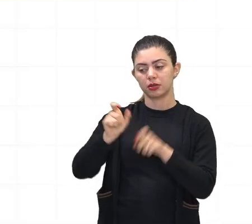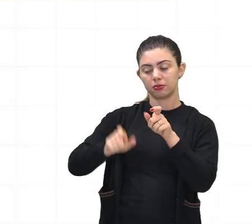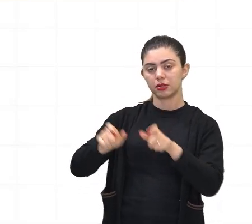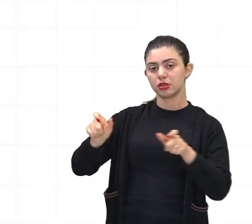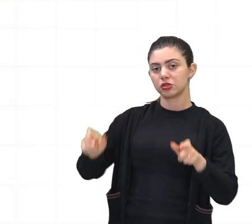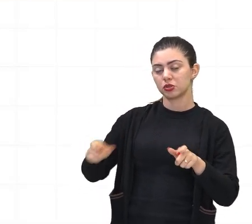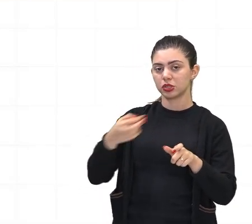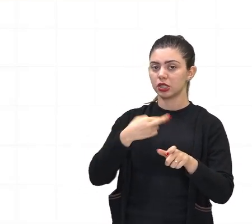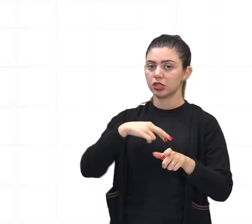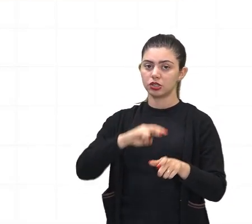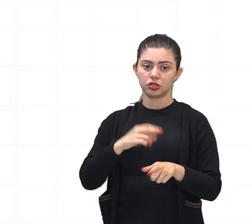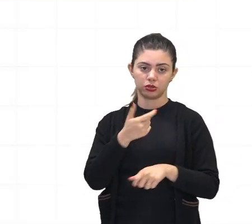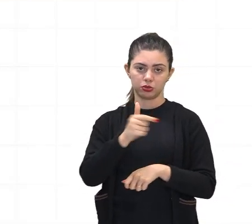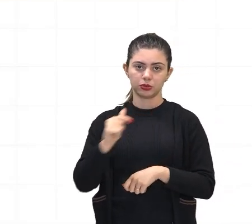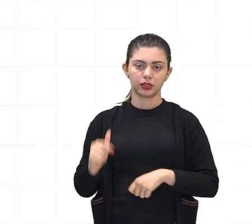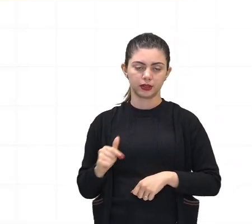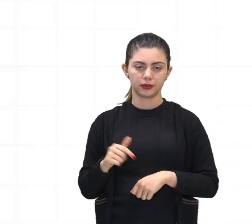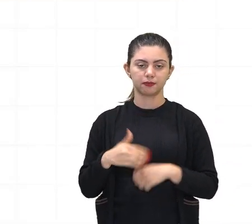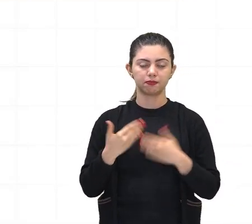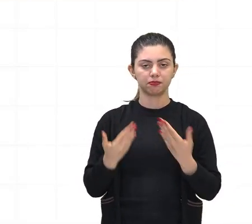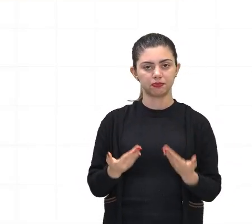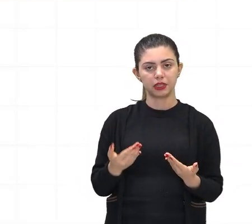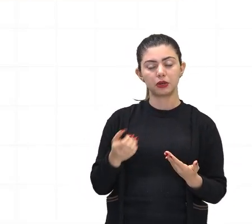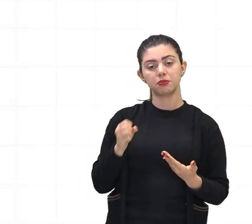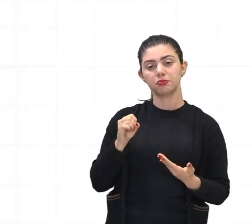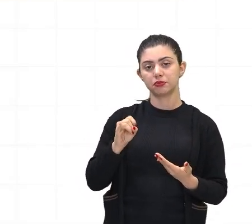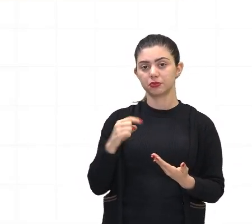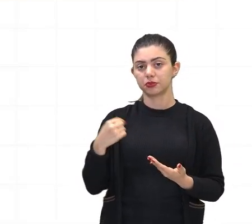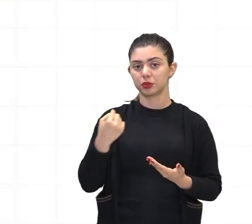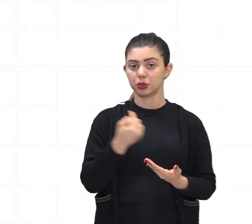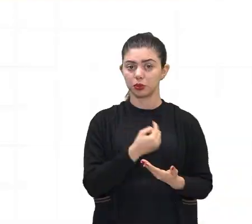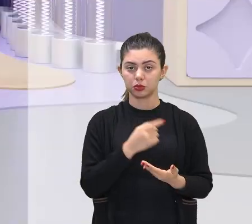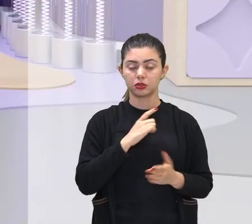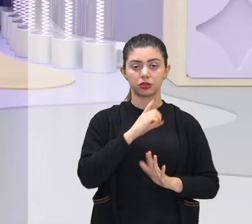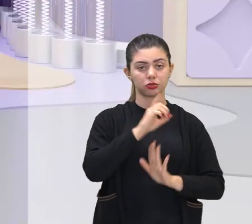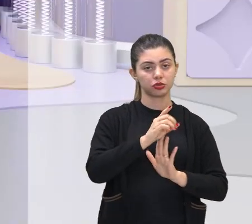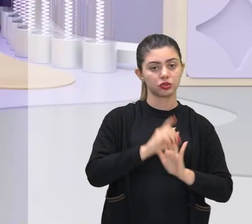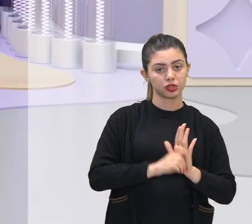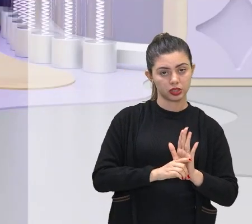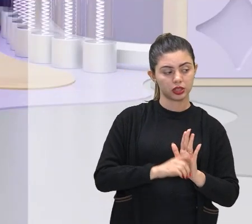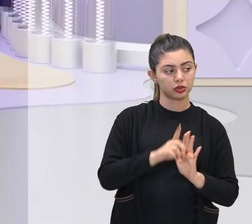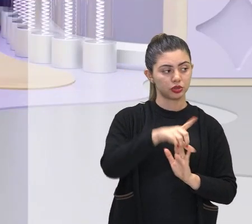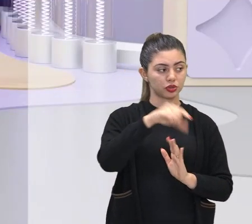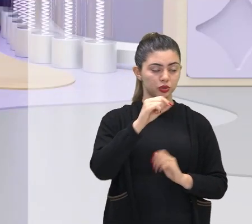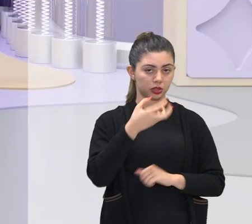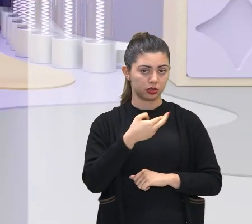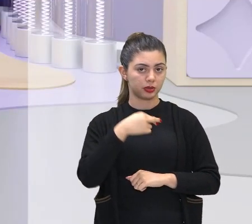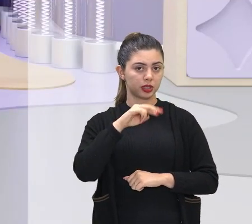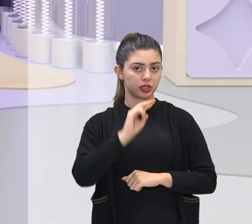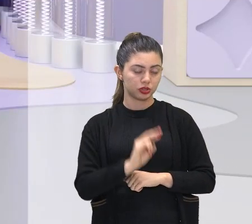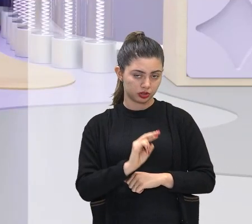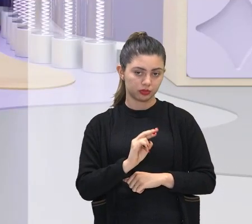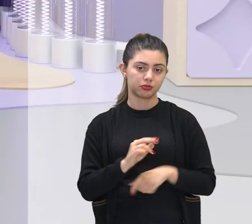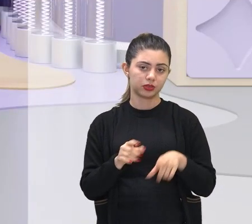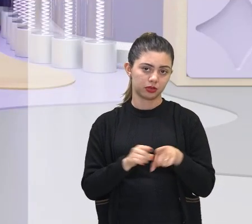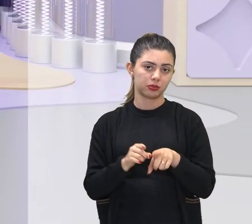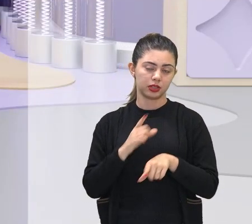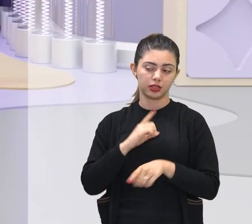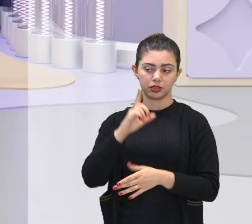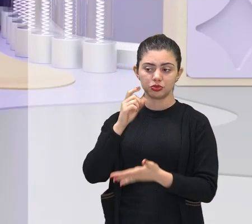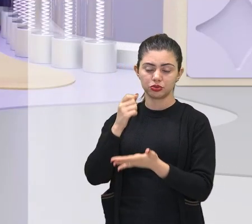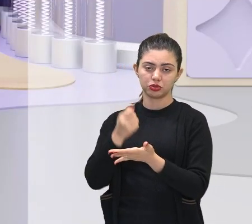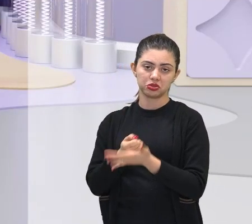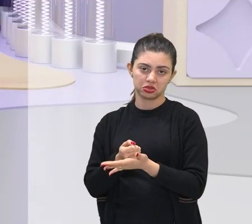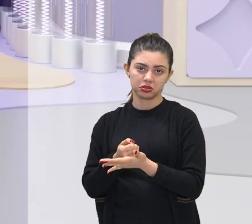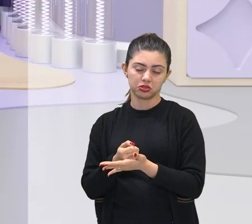religião. Se nós temos o direito à prática religiosa, também há o direito de não